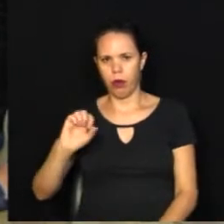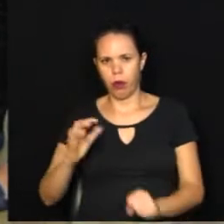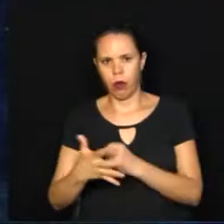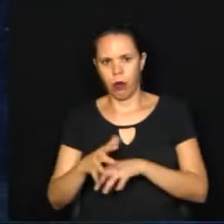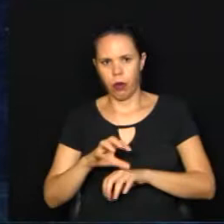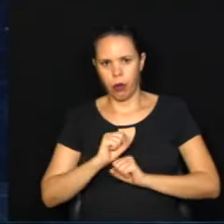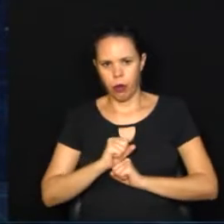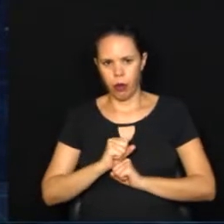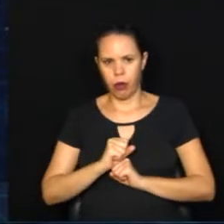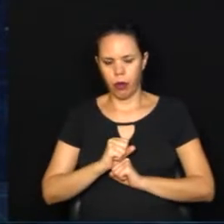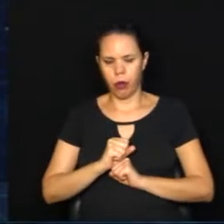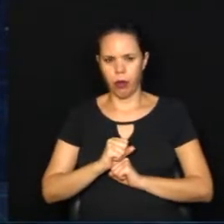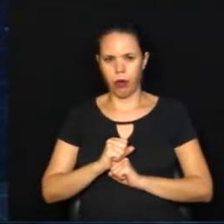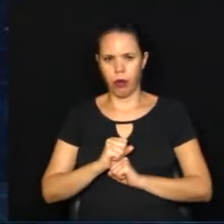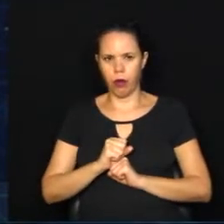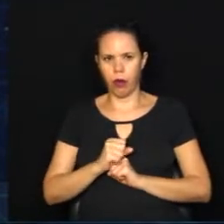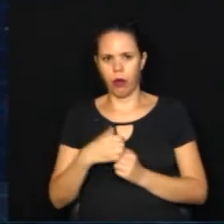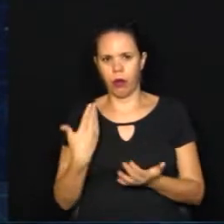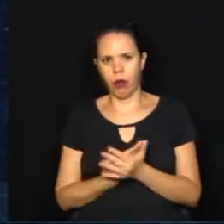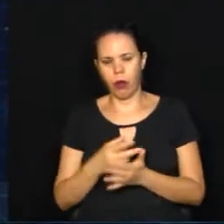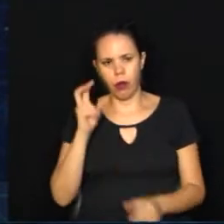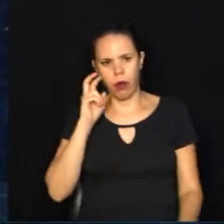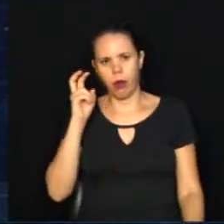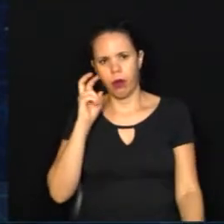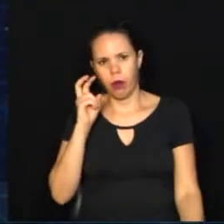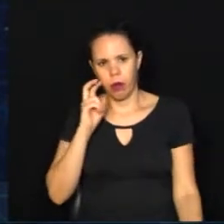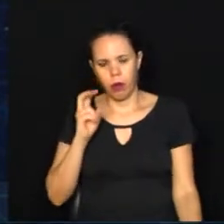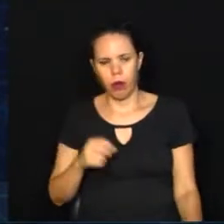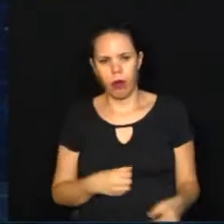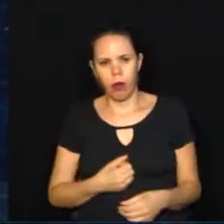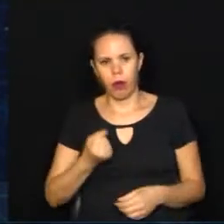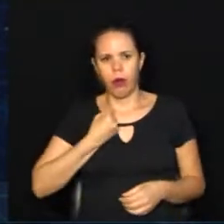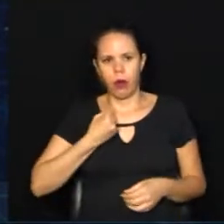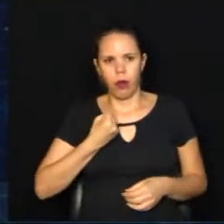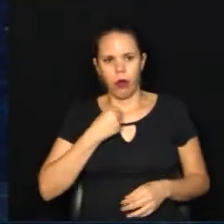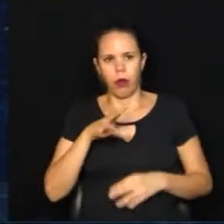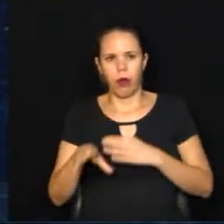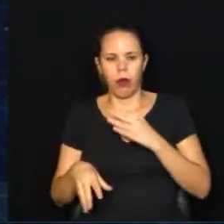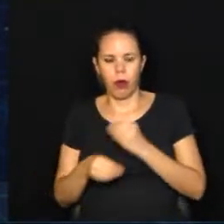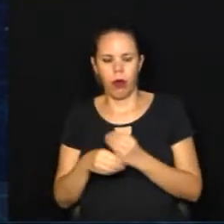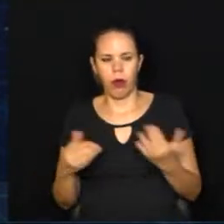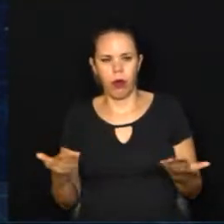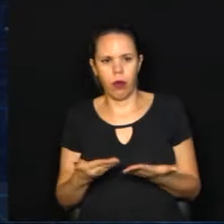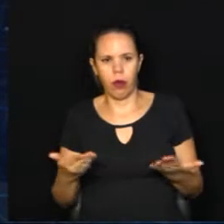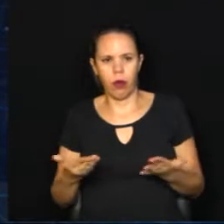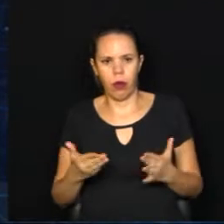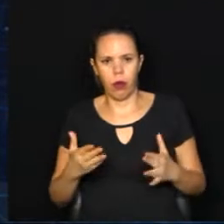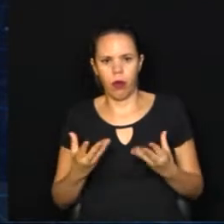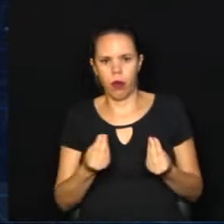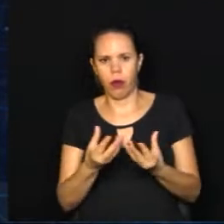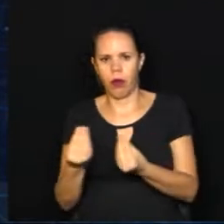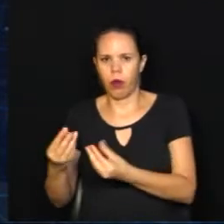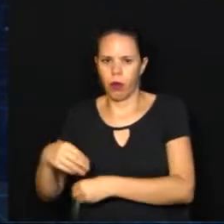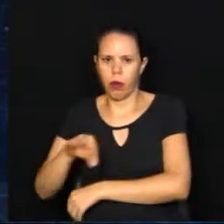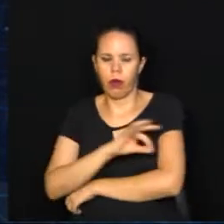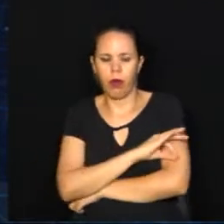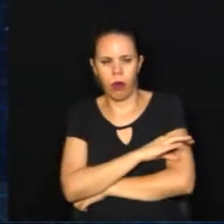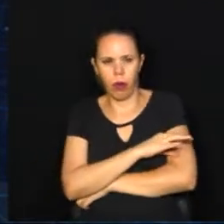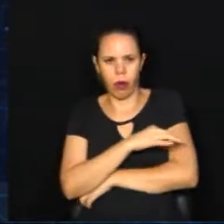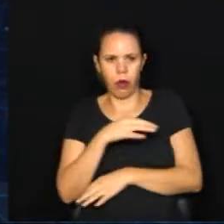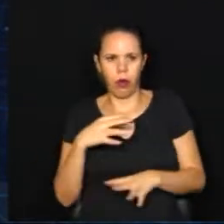199.945 casos confirmados até esta quinta-feira. Lembrando que os números serão atualizados hoje por muitas prefeituras, então a gente